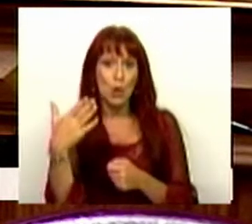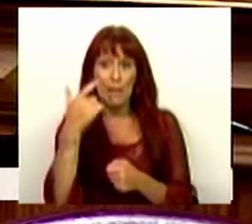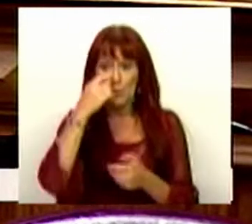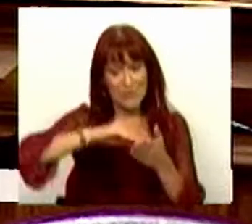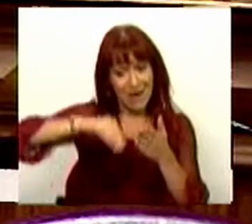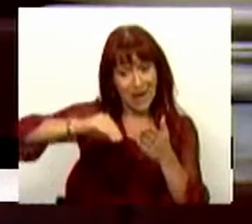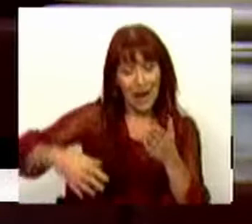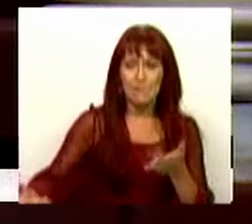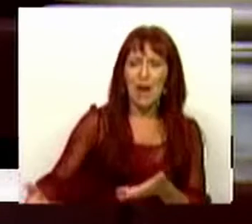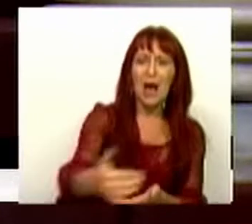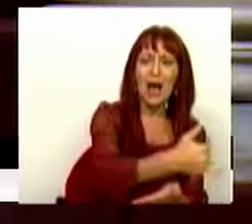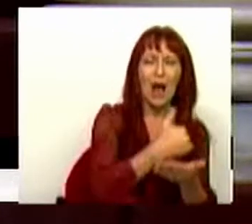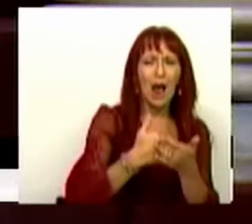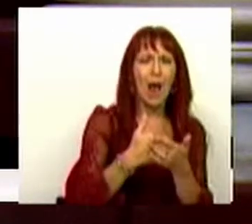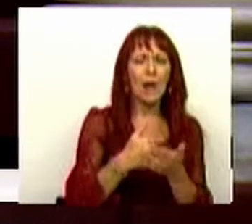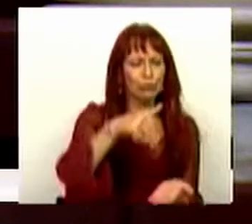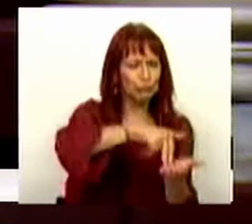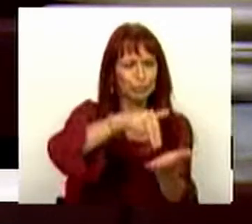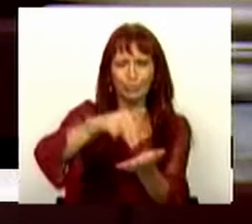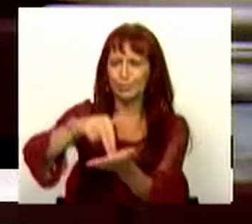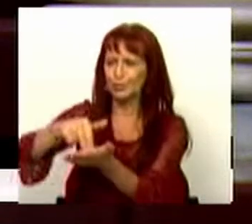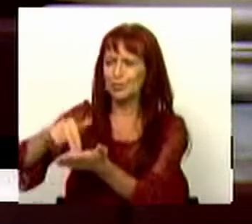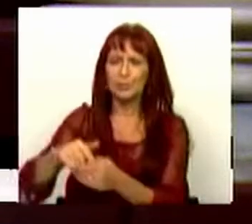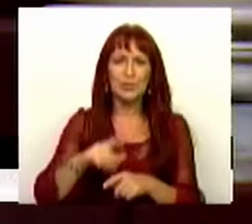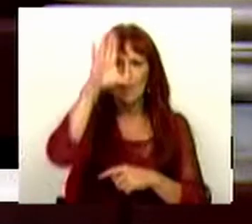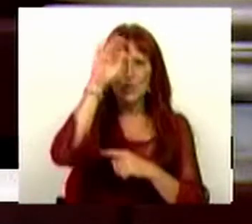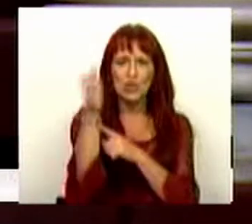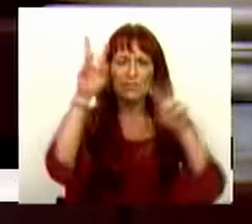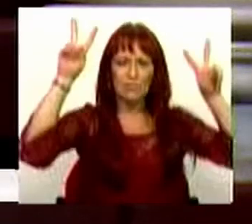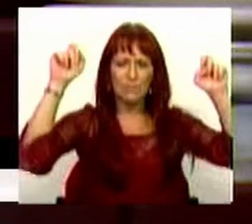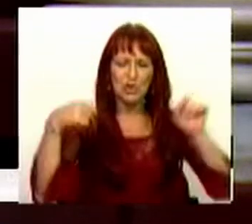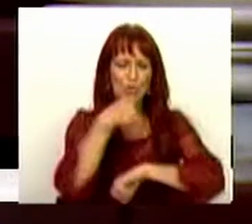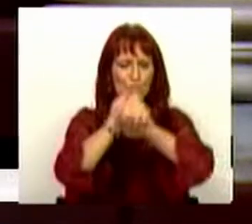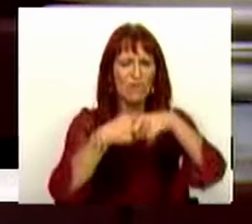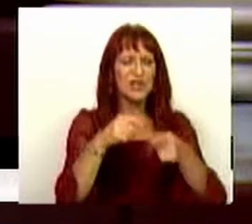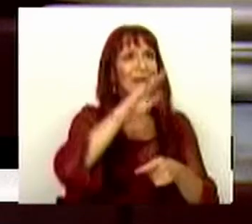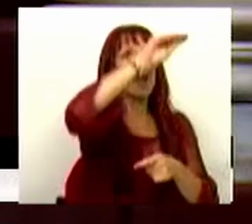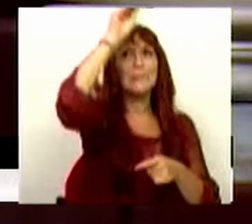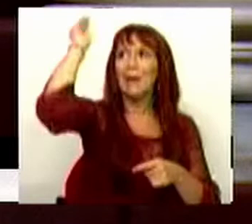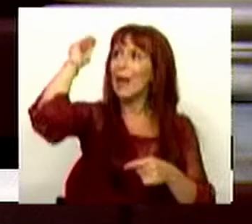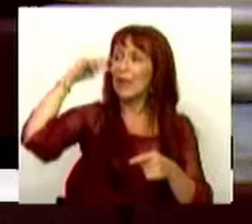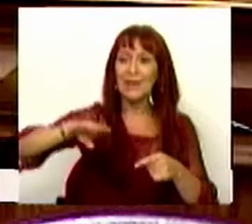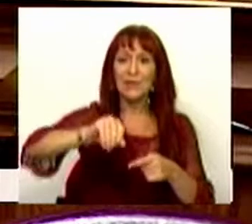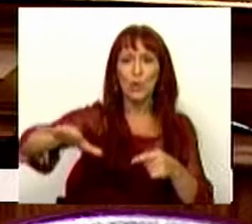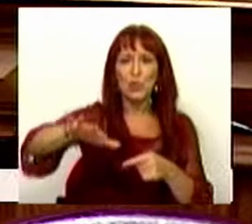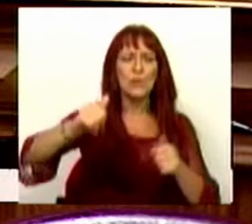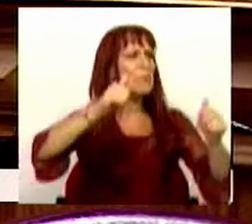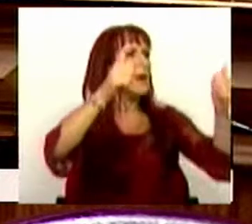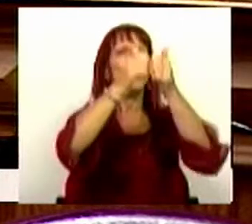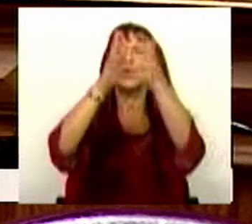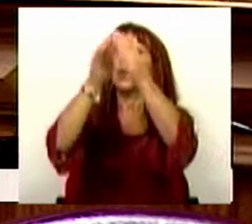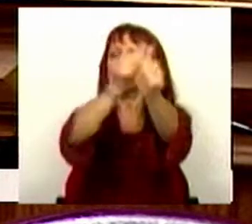assinaturas recolhidas de forma presencial pelos embaixadores do movimento em todas as terras do nosso distrito. Bem-haja a